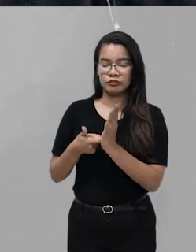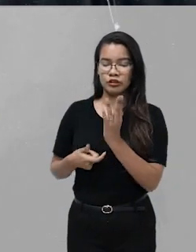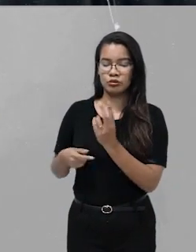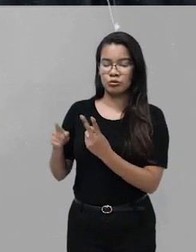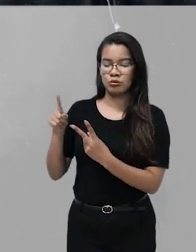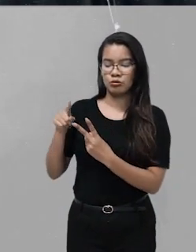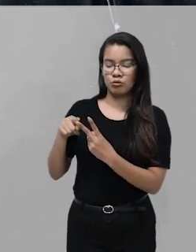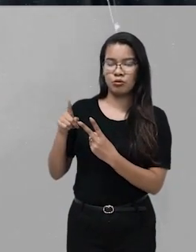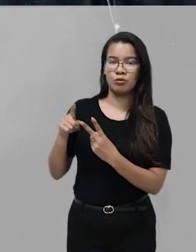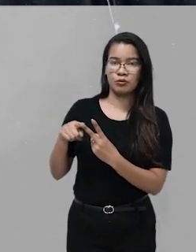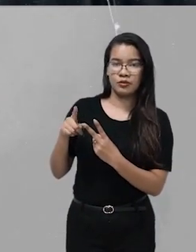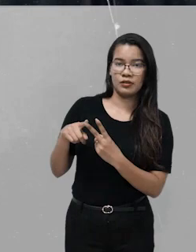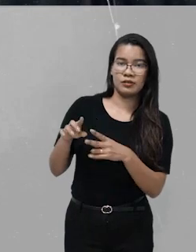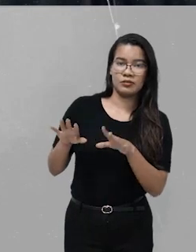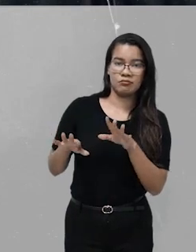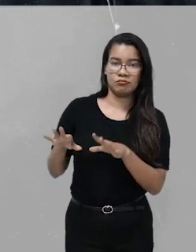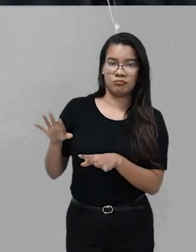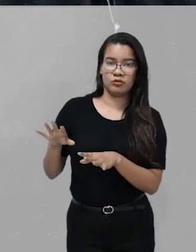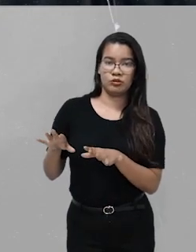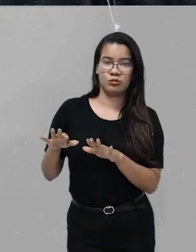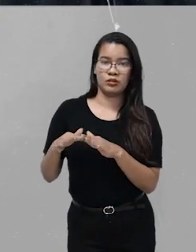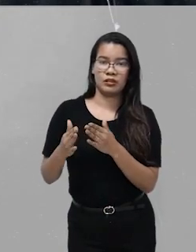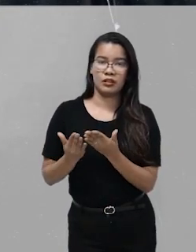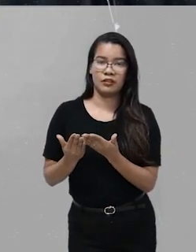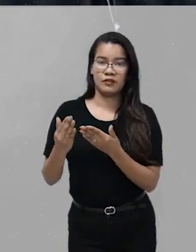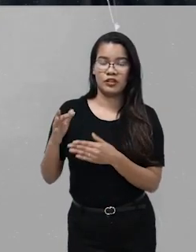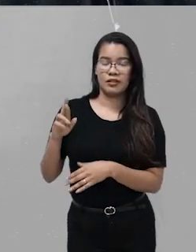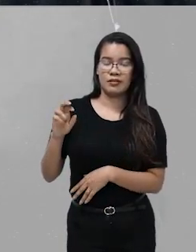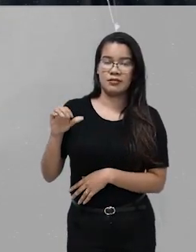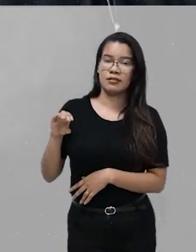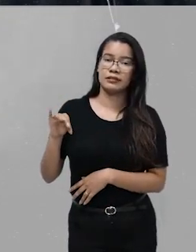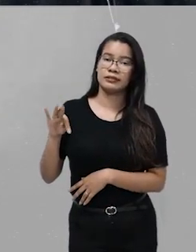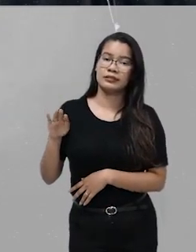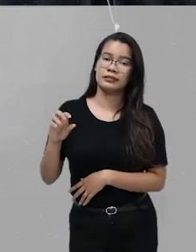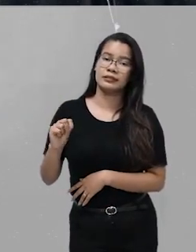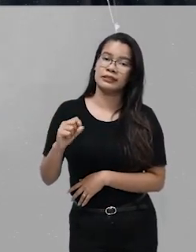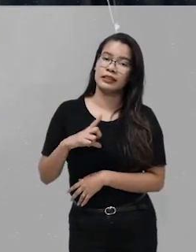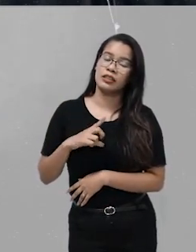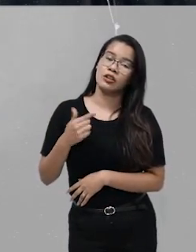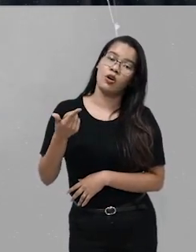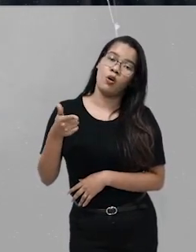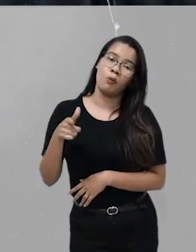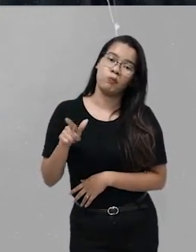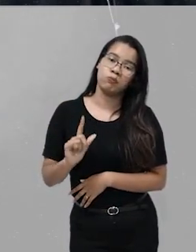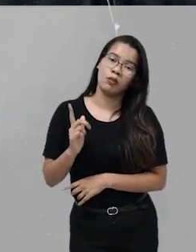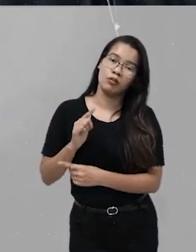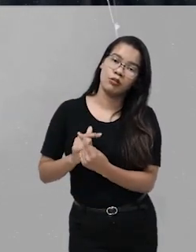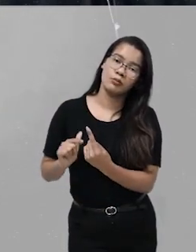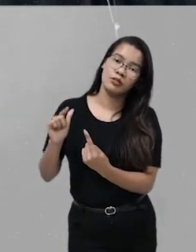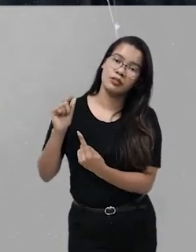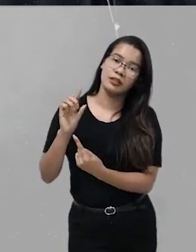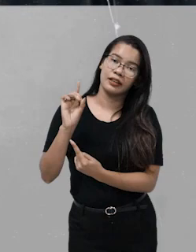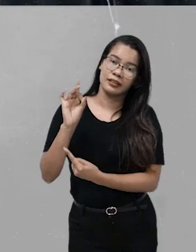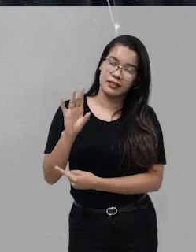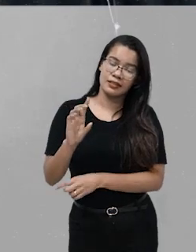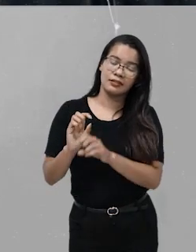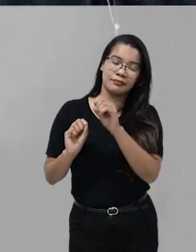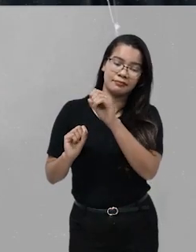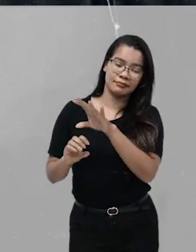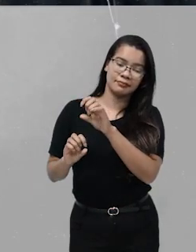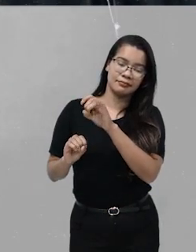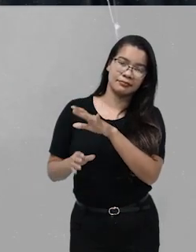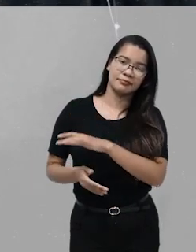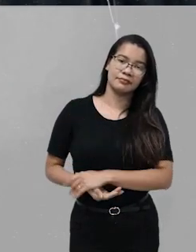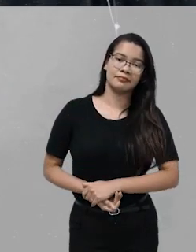que provavelmente foi tirado de um livro de receitas, tem uma outra finalidade: ensinar alguém a fazer um